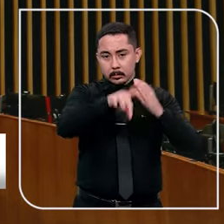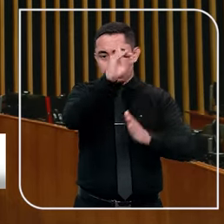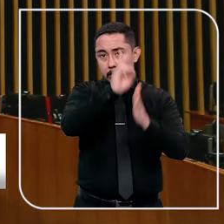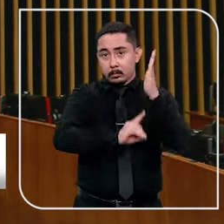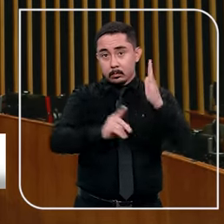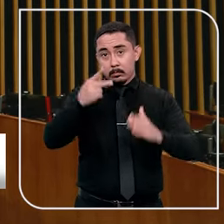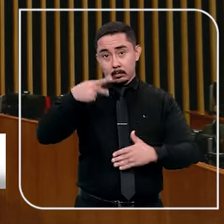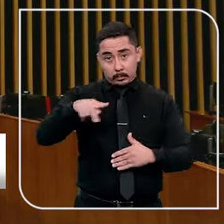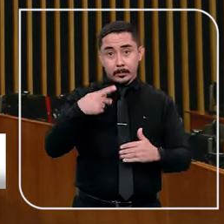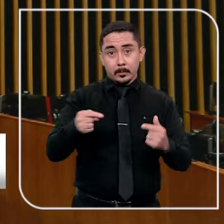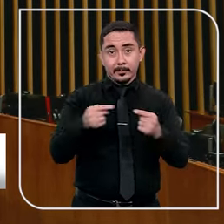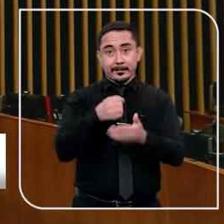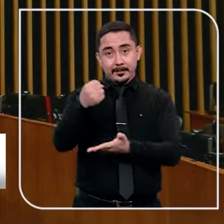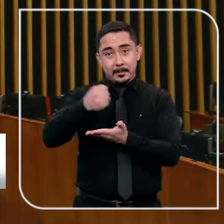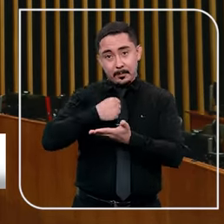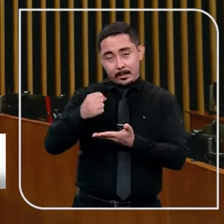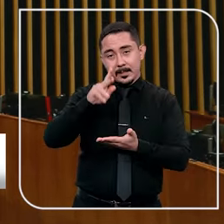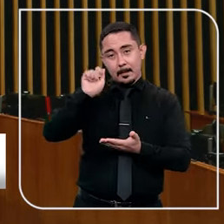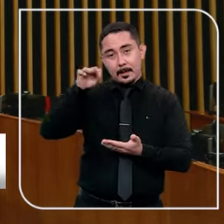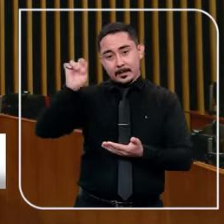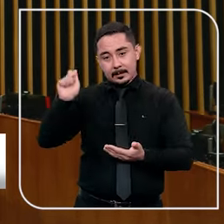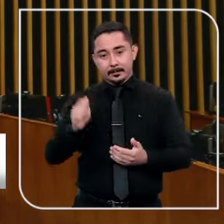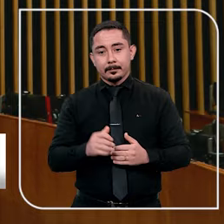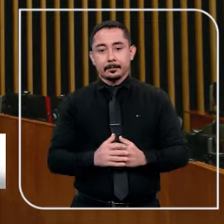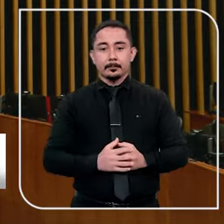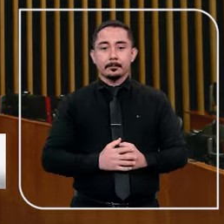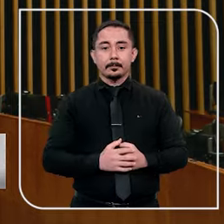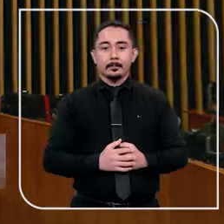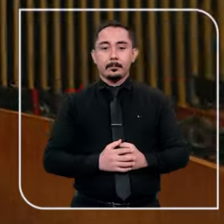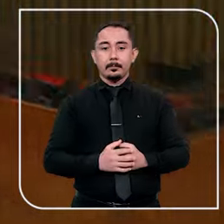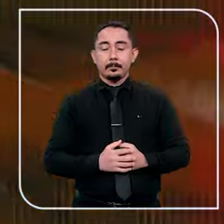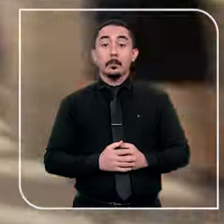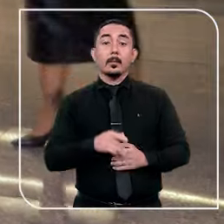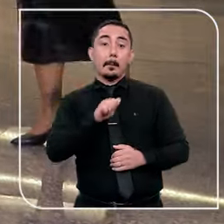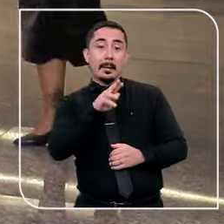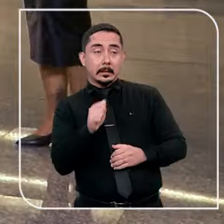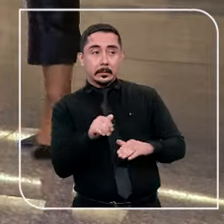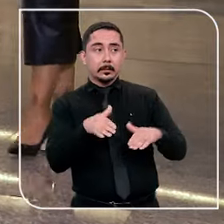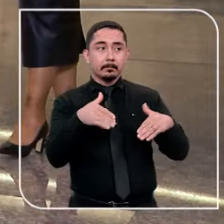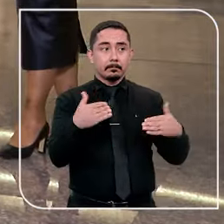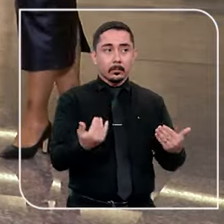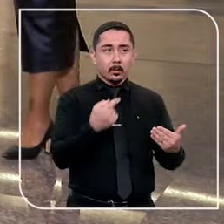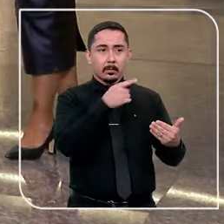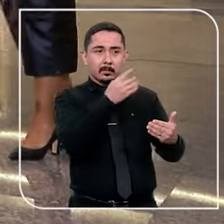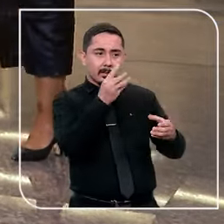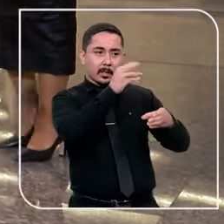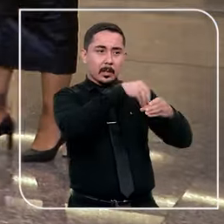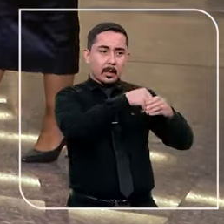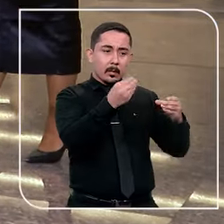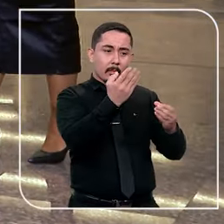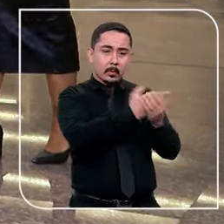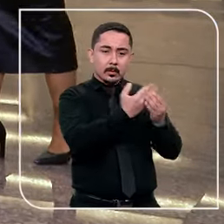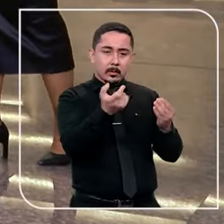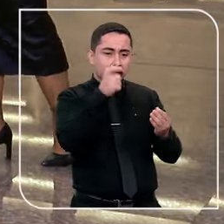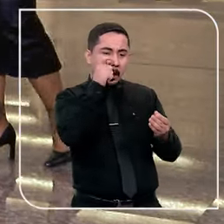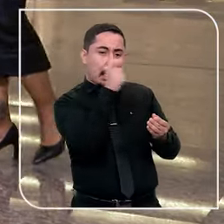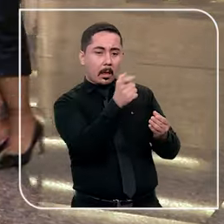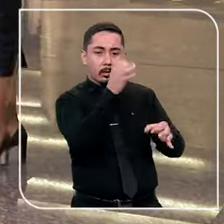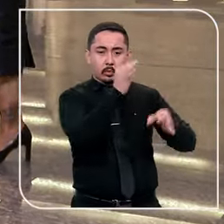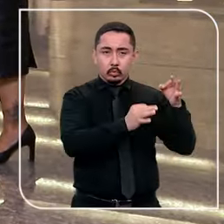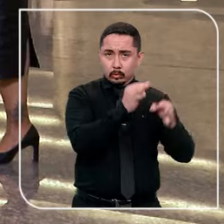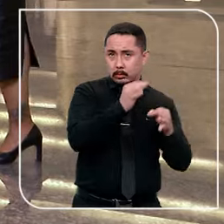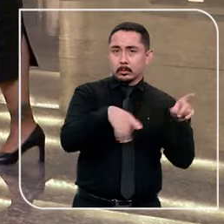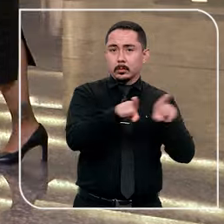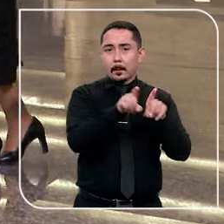julgamentos no direito público é a repórter Samanta Pessanha Marina entre os casos de grande